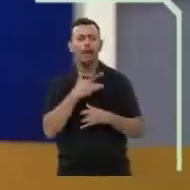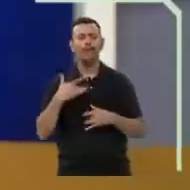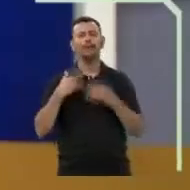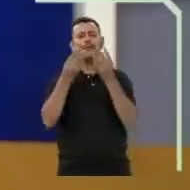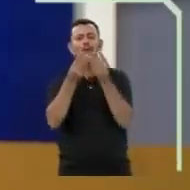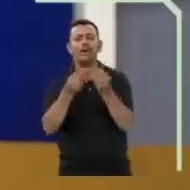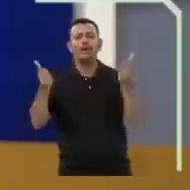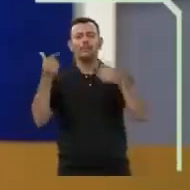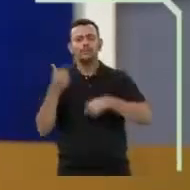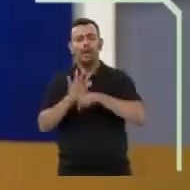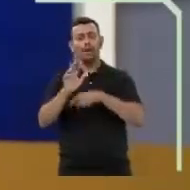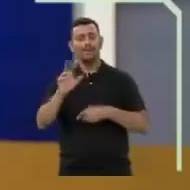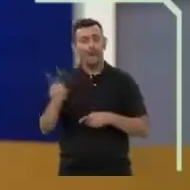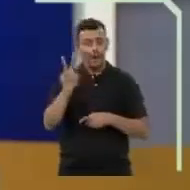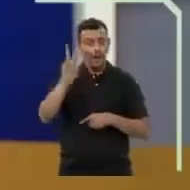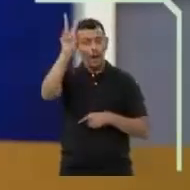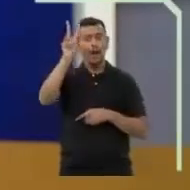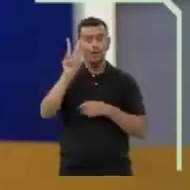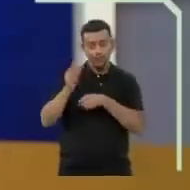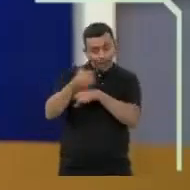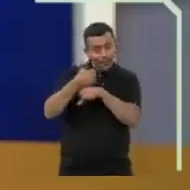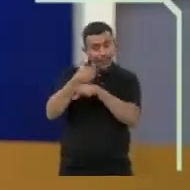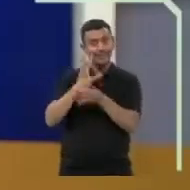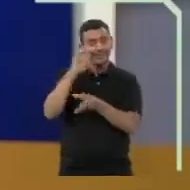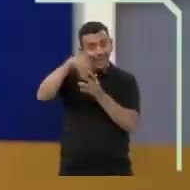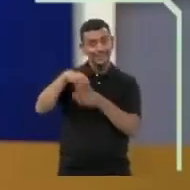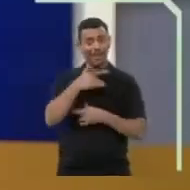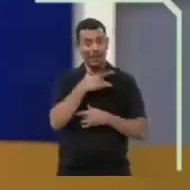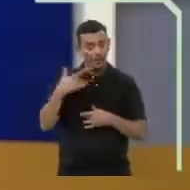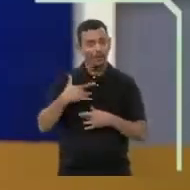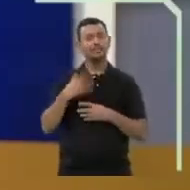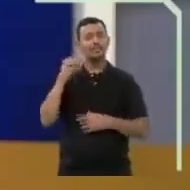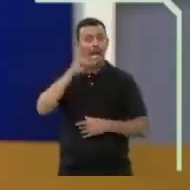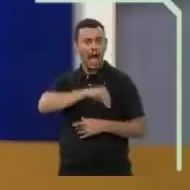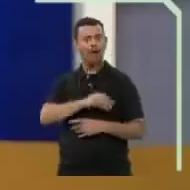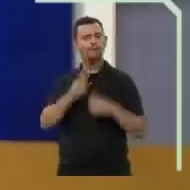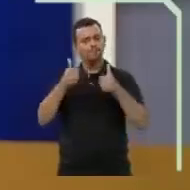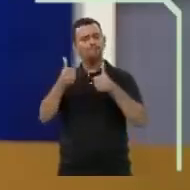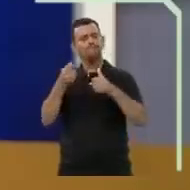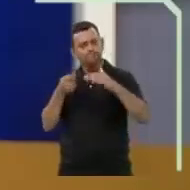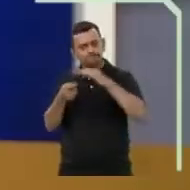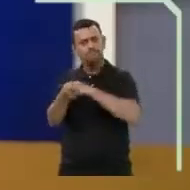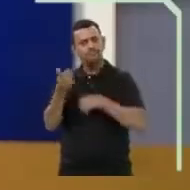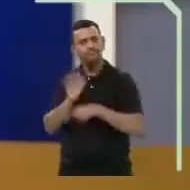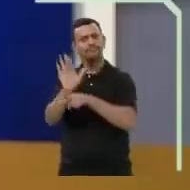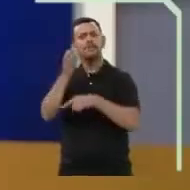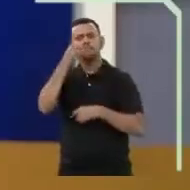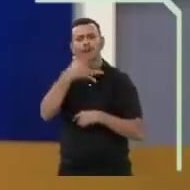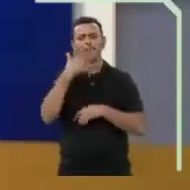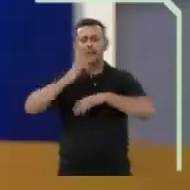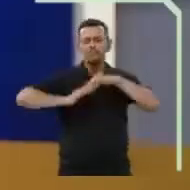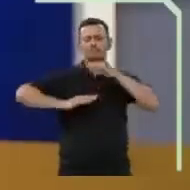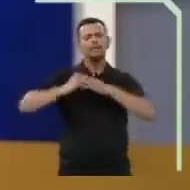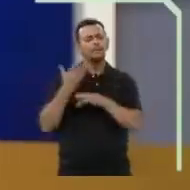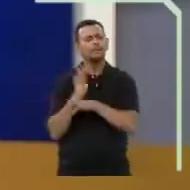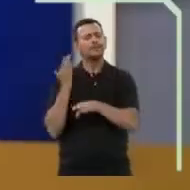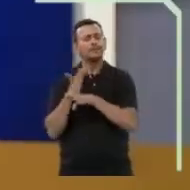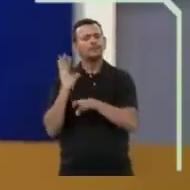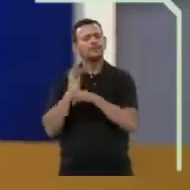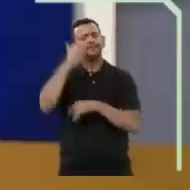os profissionais da saúde, sendo bem remunerados e cada vez mais bem treinados, formando